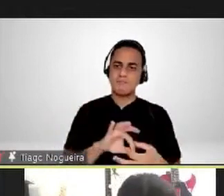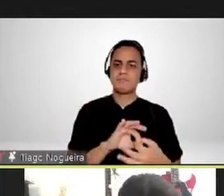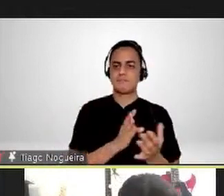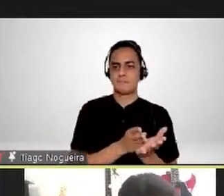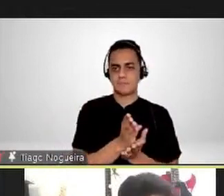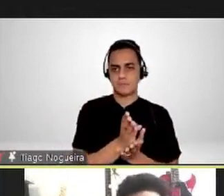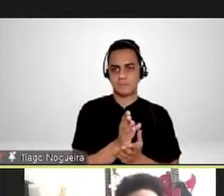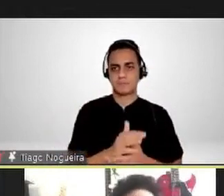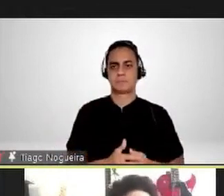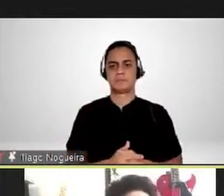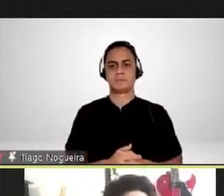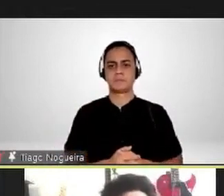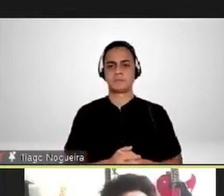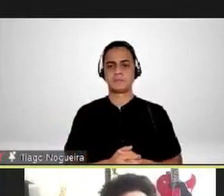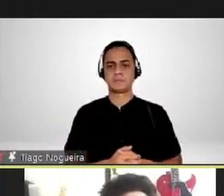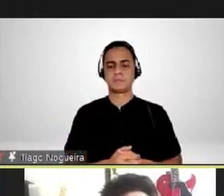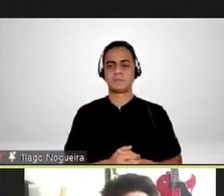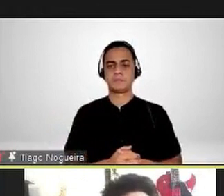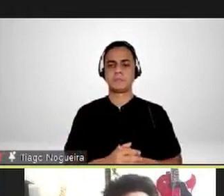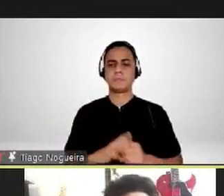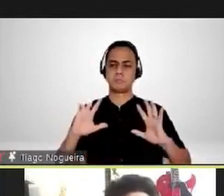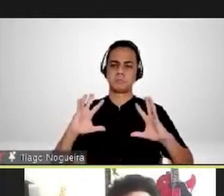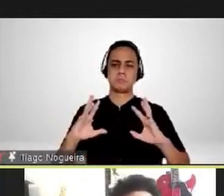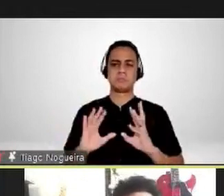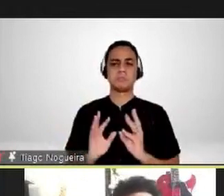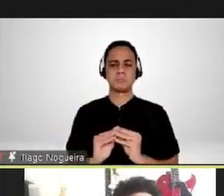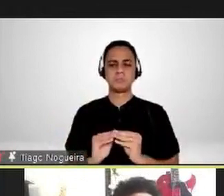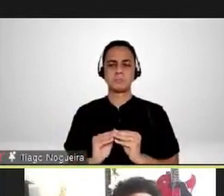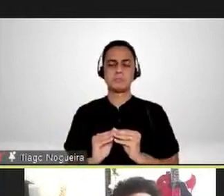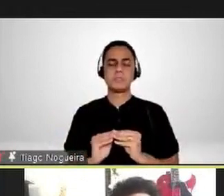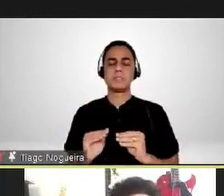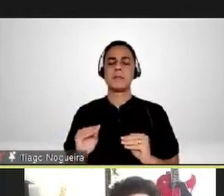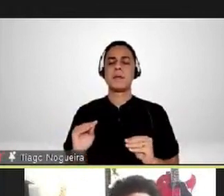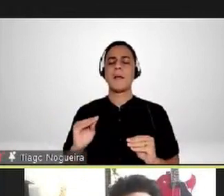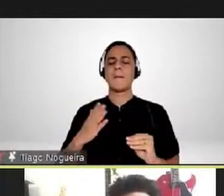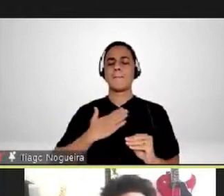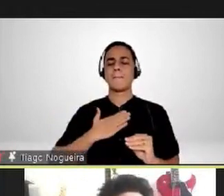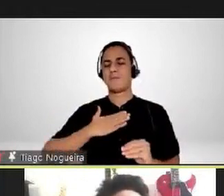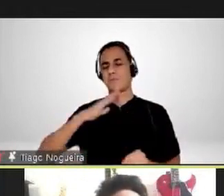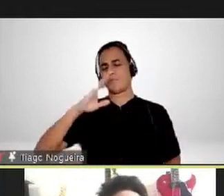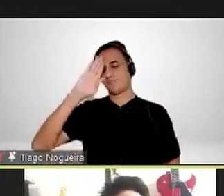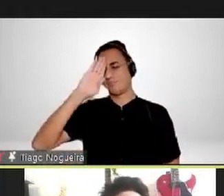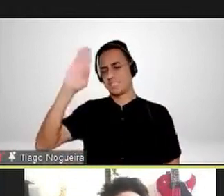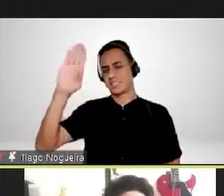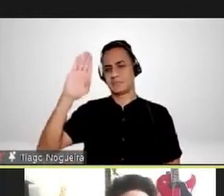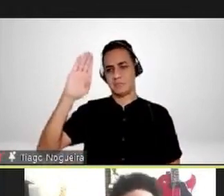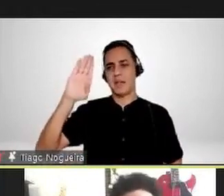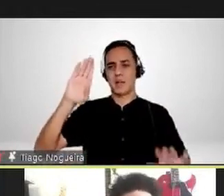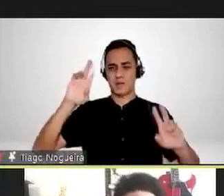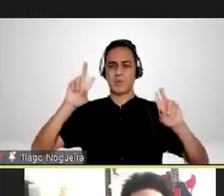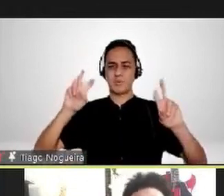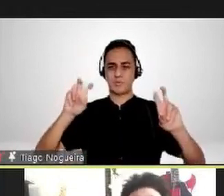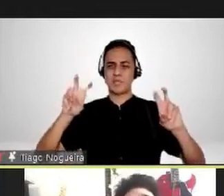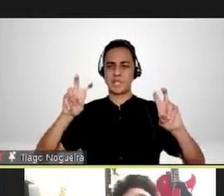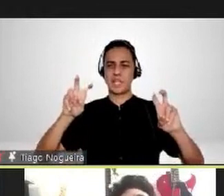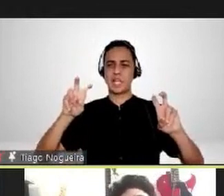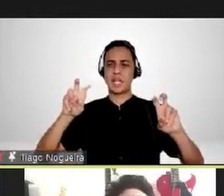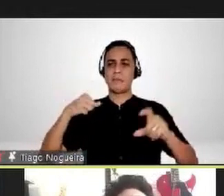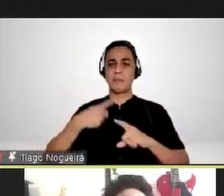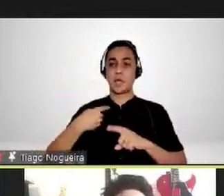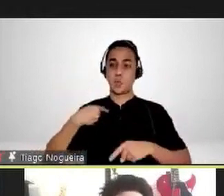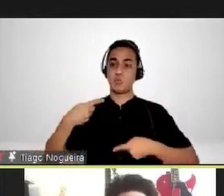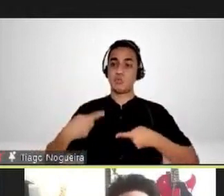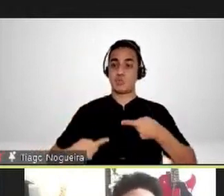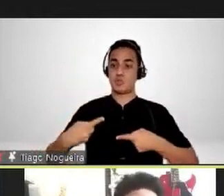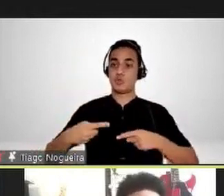finalizando aqui, a minha questão, né, como uma pessoa que pensa o desenho, mas também como